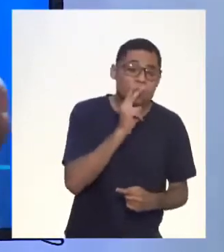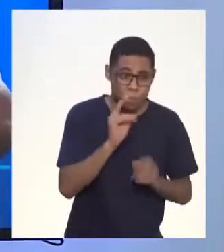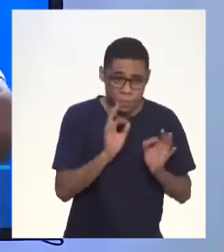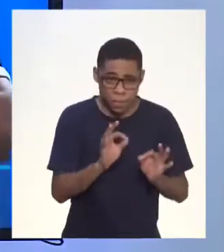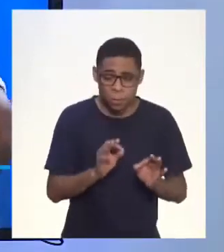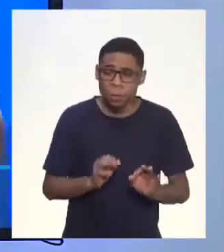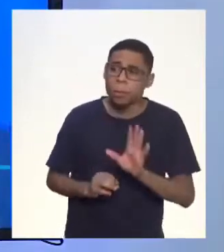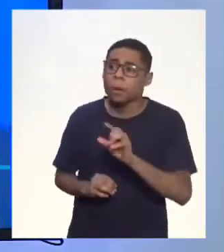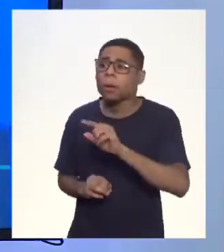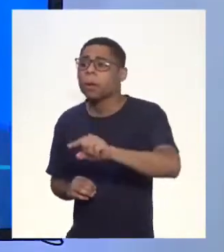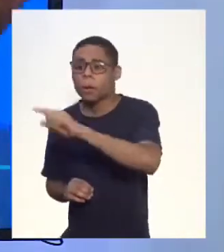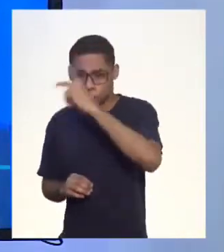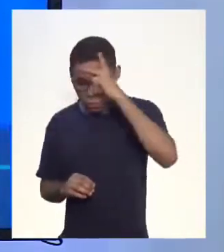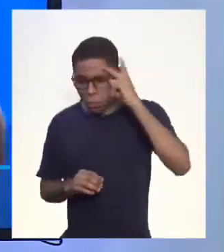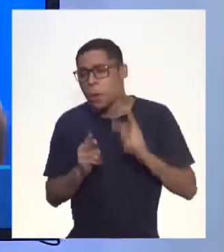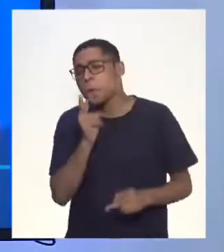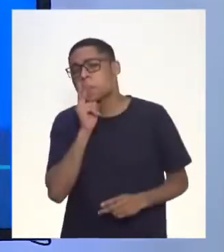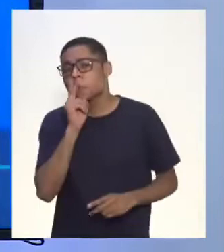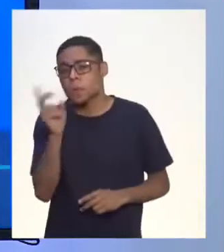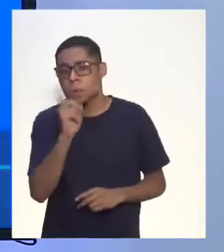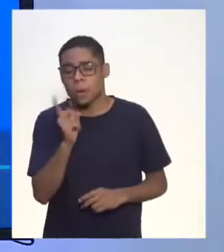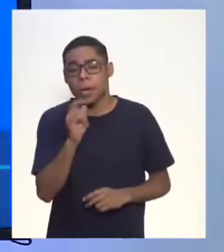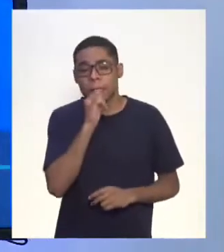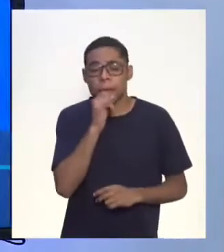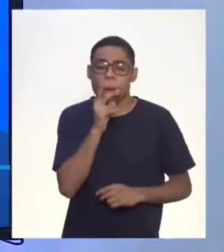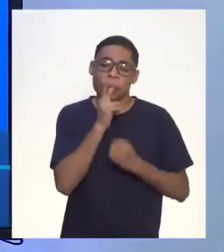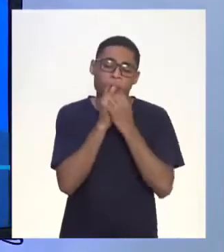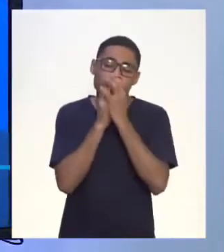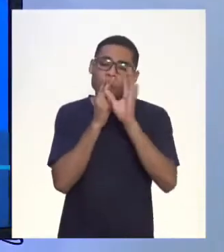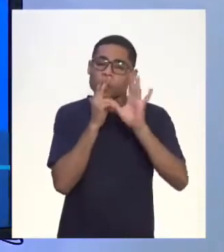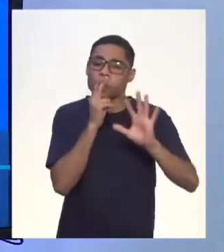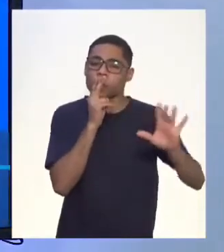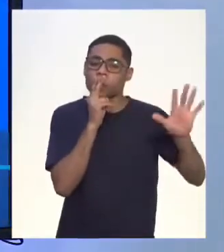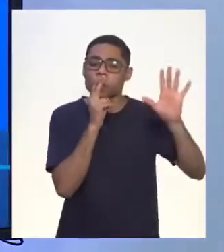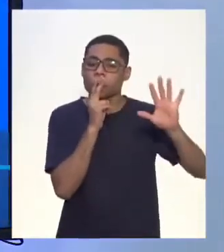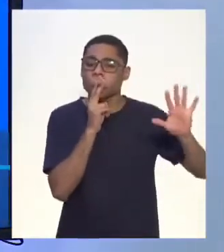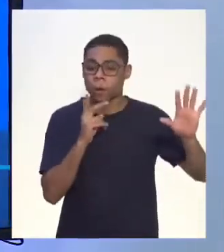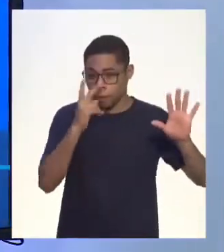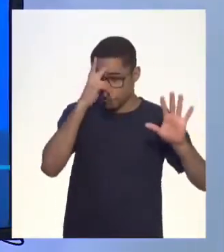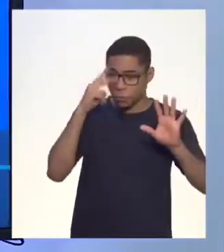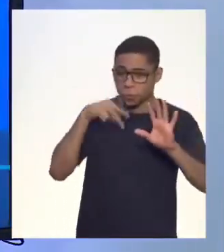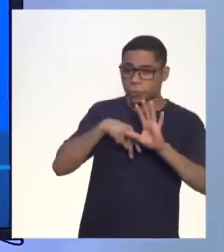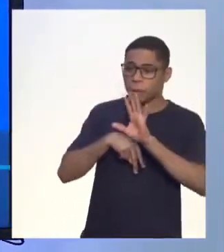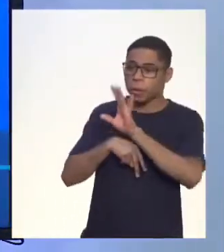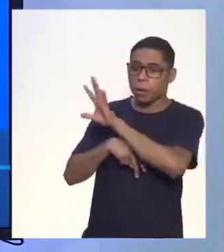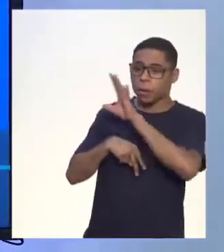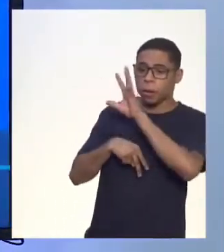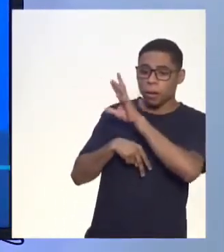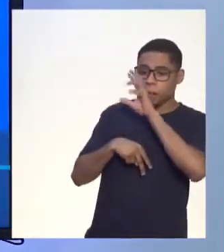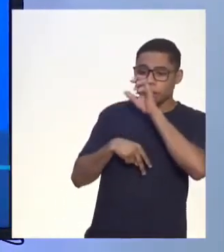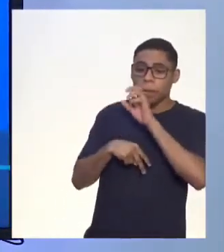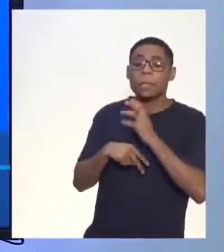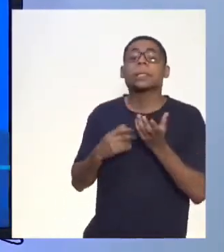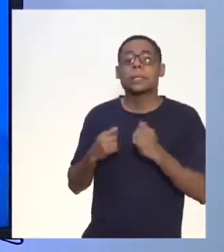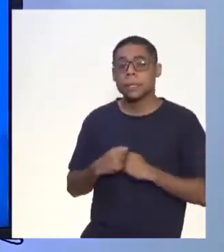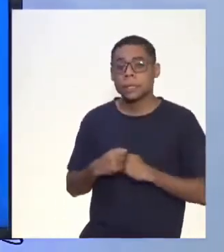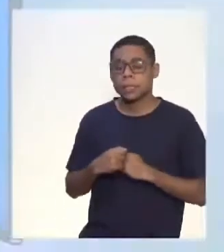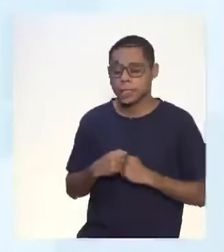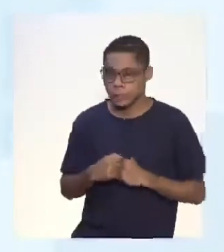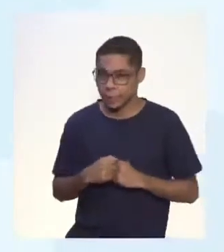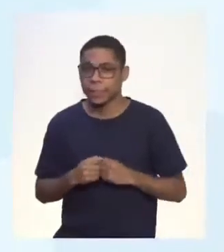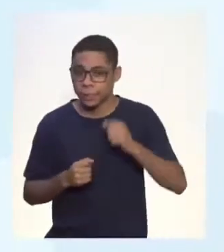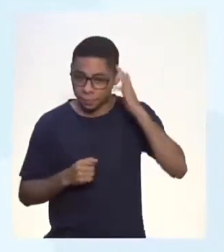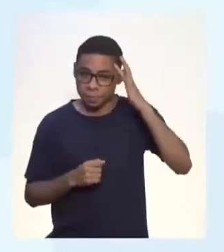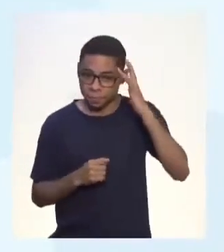têm acesso às pessoas que estão do lado. Como que funciona esse contexto? Sim. Então, é para vocês pensarem. Analisando, então, esse